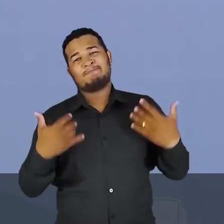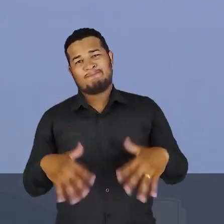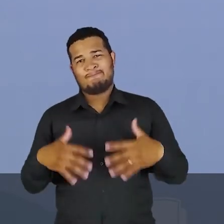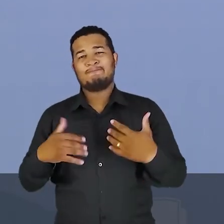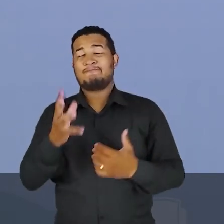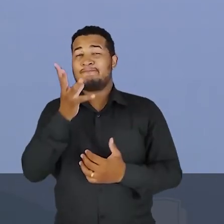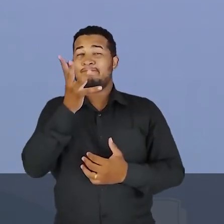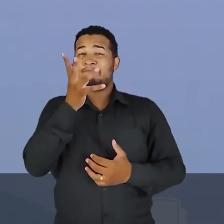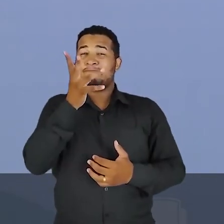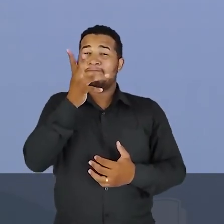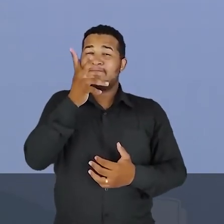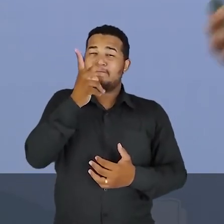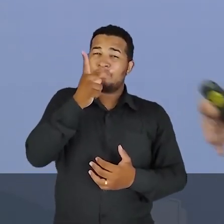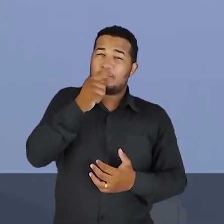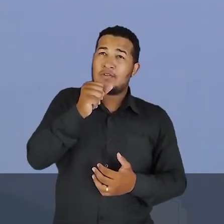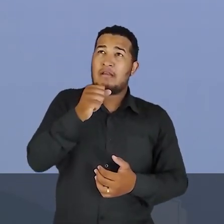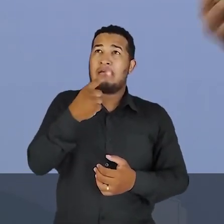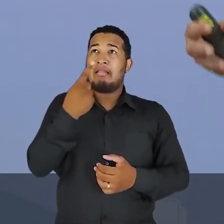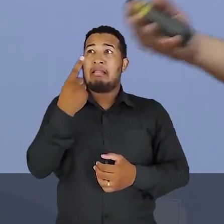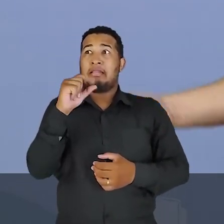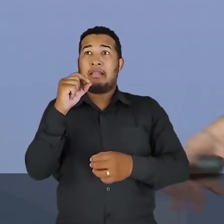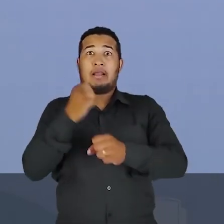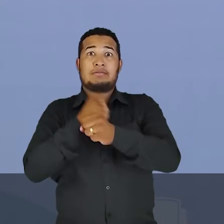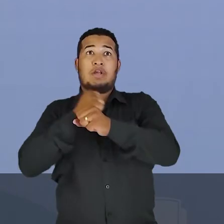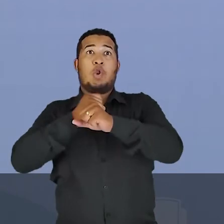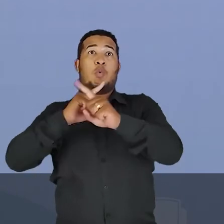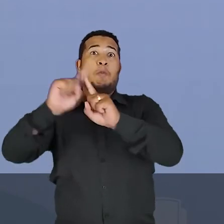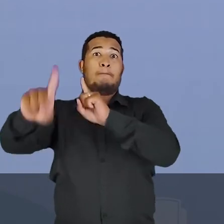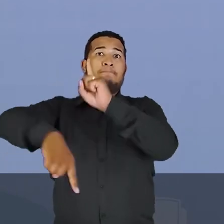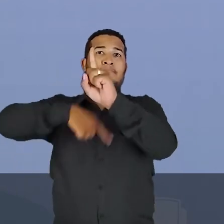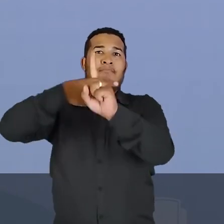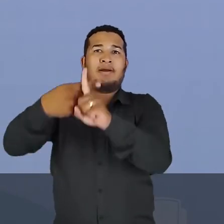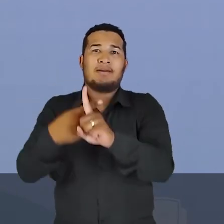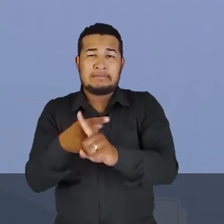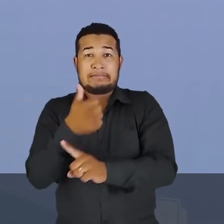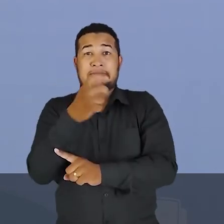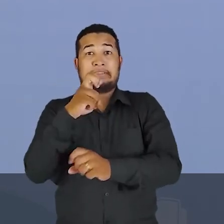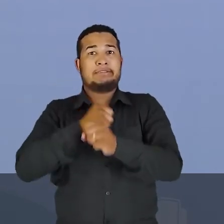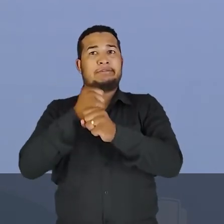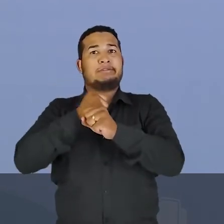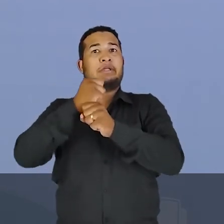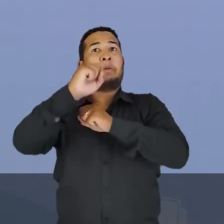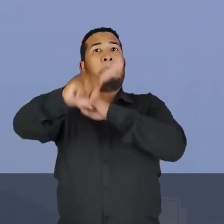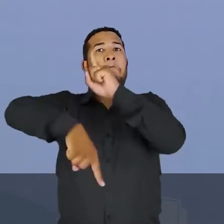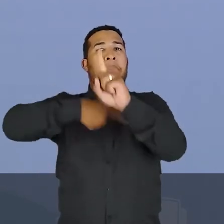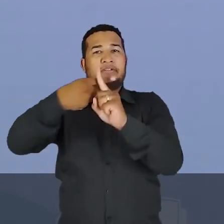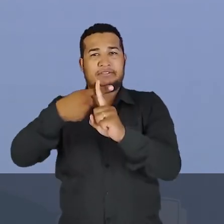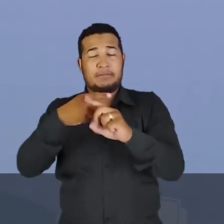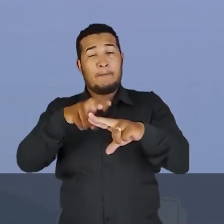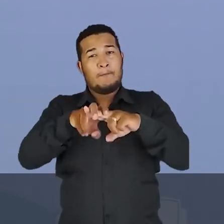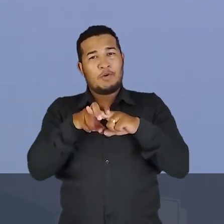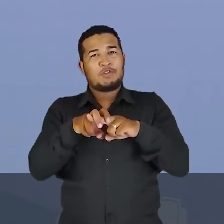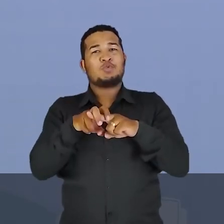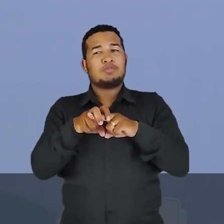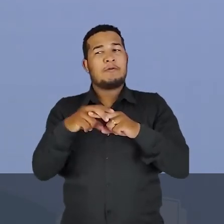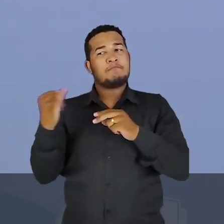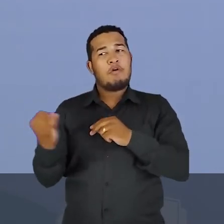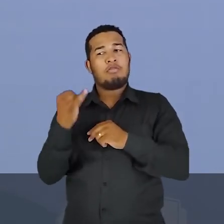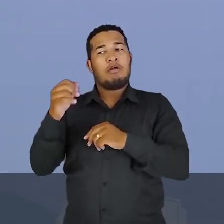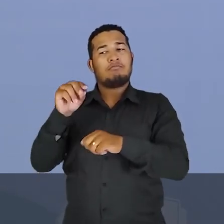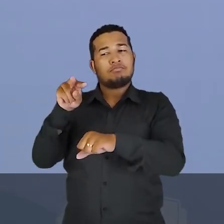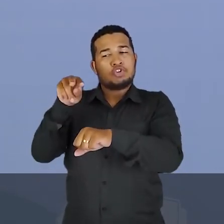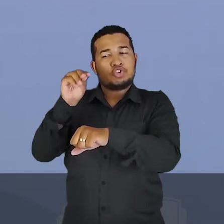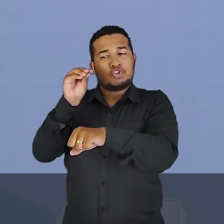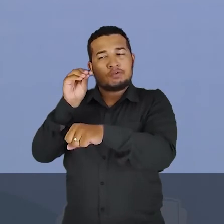nascente demore, né, 10, 15 anos a mais do que o esperado, ok? Então é importante fazer o controle desses tipos